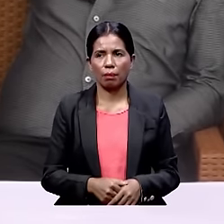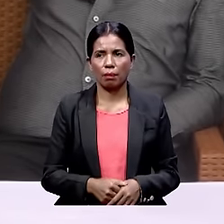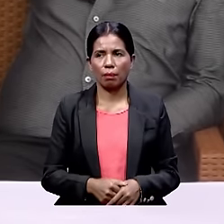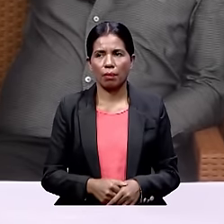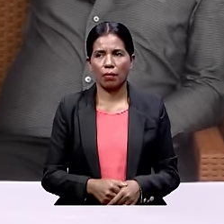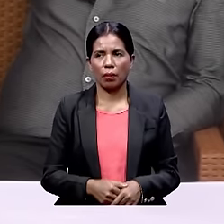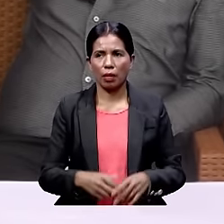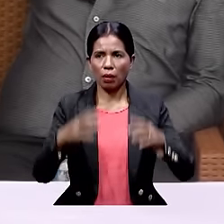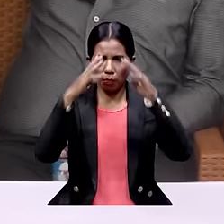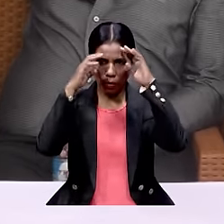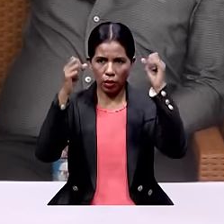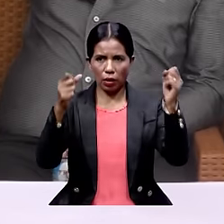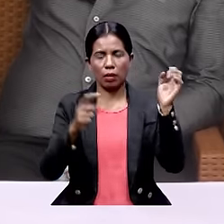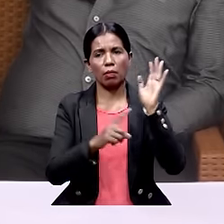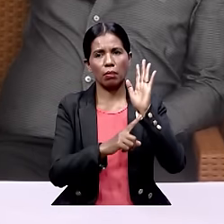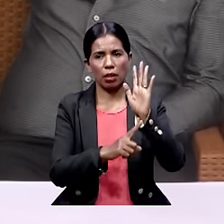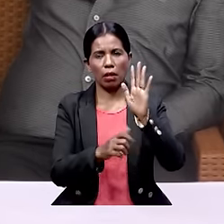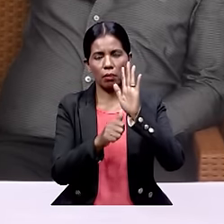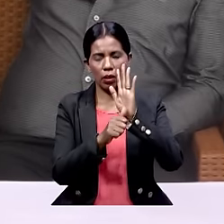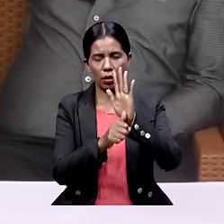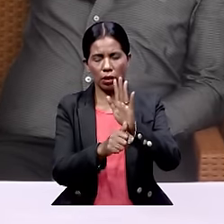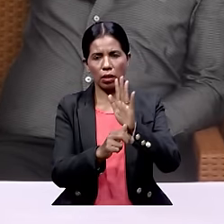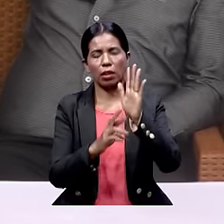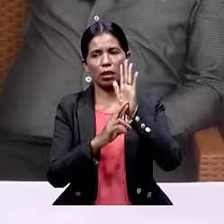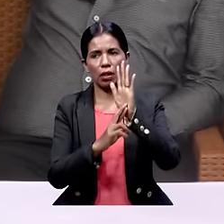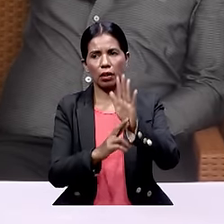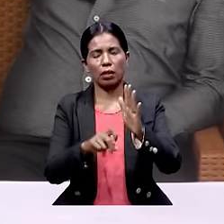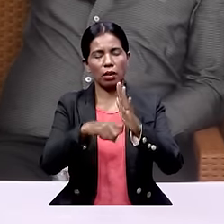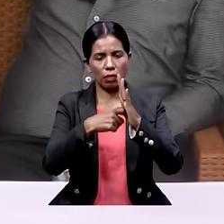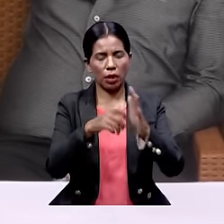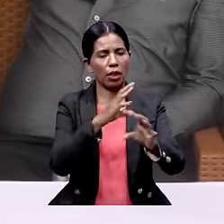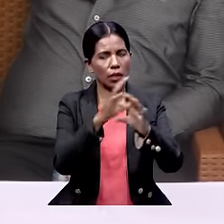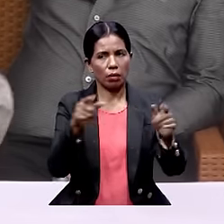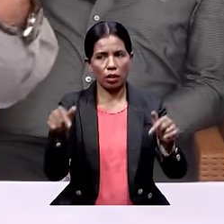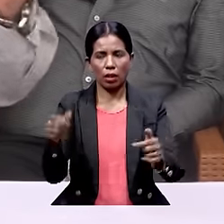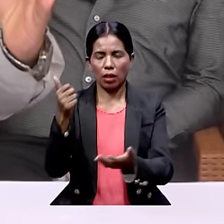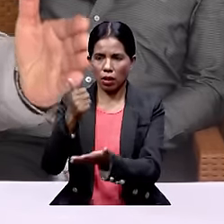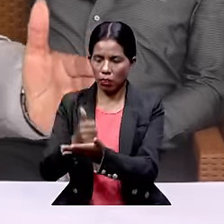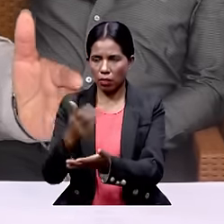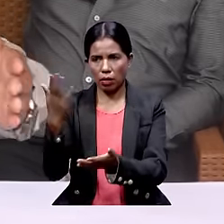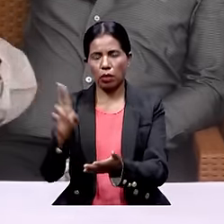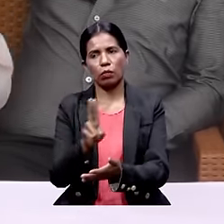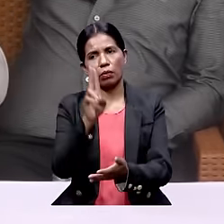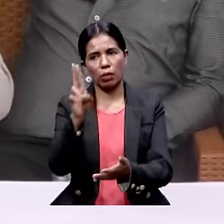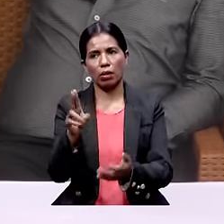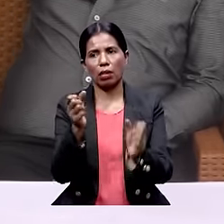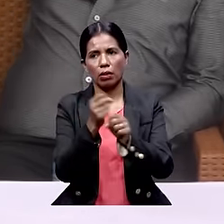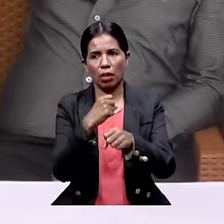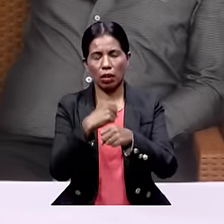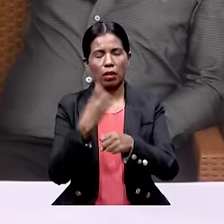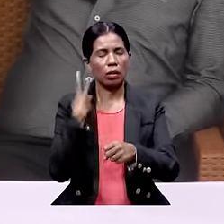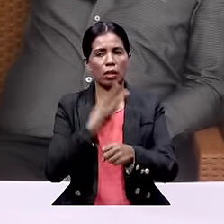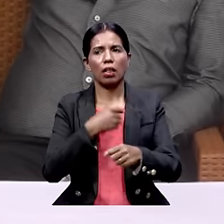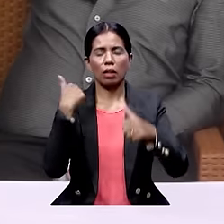sabe. Presidente, vai para a presidente do relatório. A presidente do relatório sabe, macané, careta, macané, carimbo, macané, usa, vai, pode ralo e tem